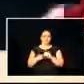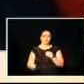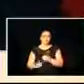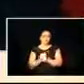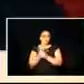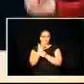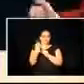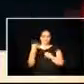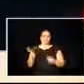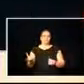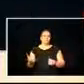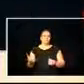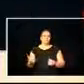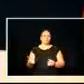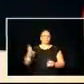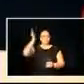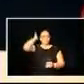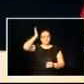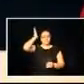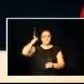estamos praticamente